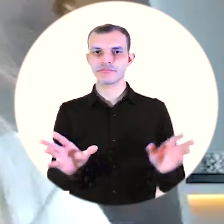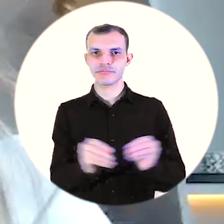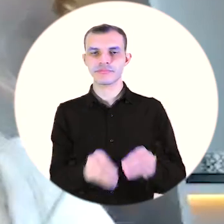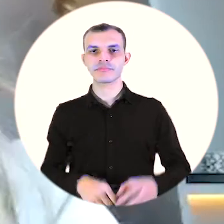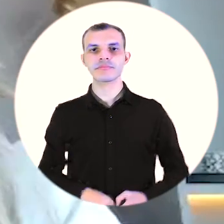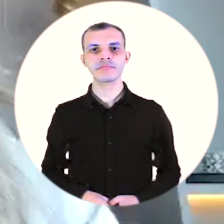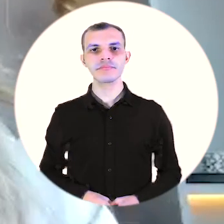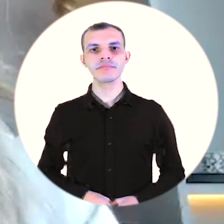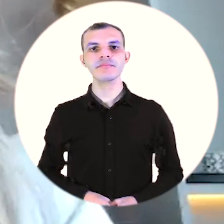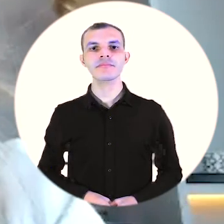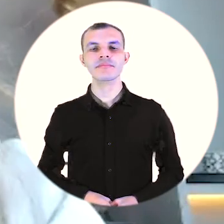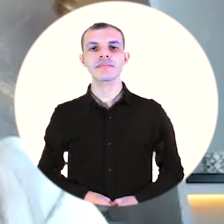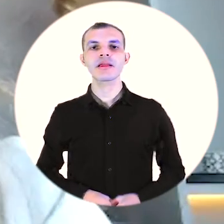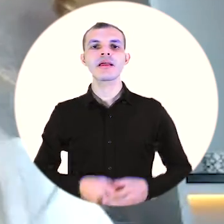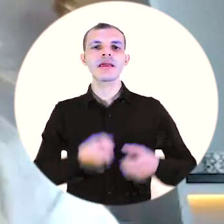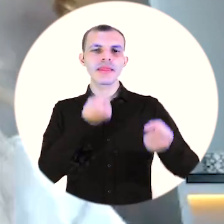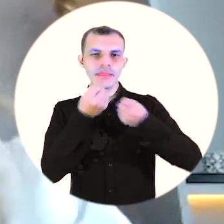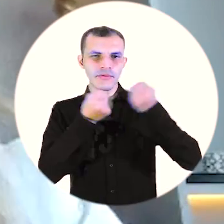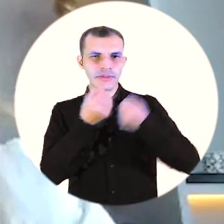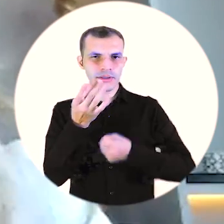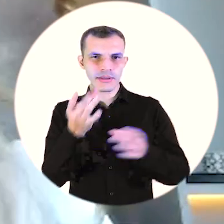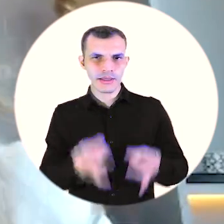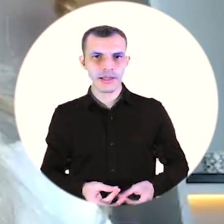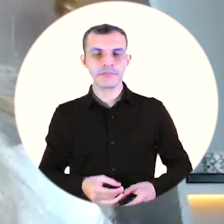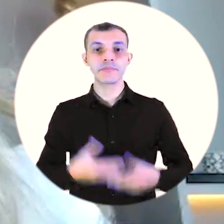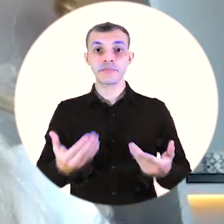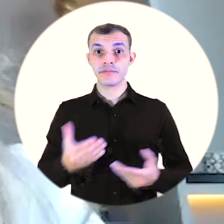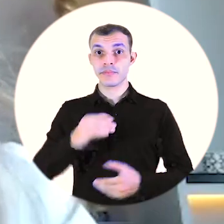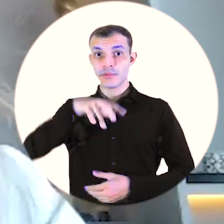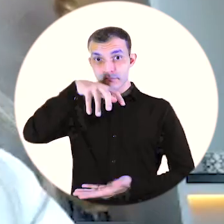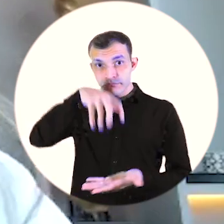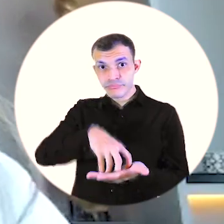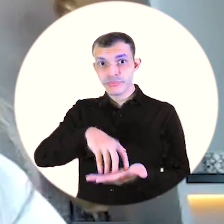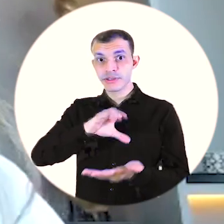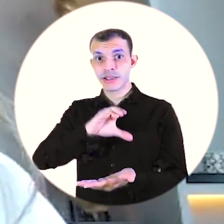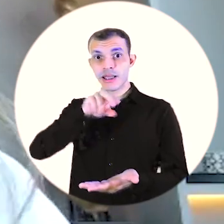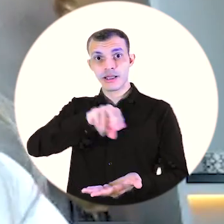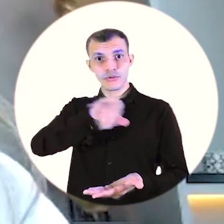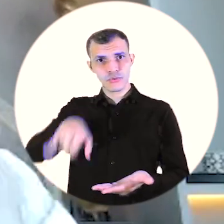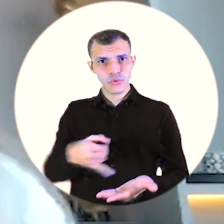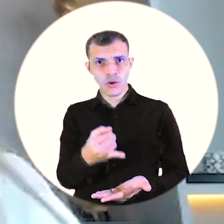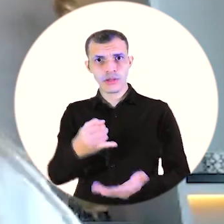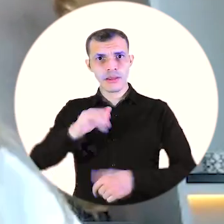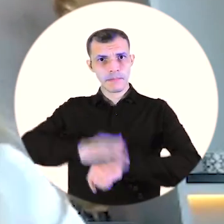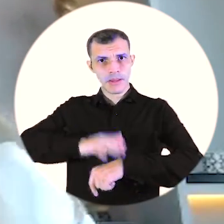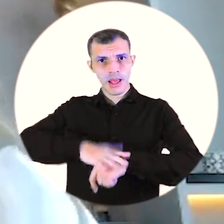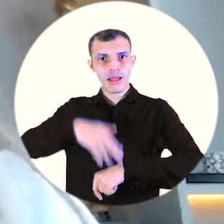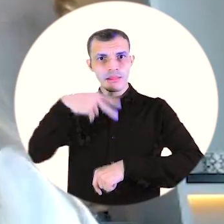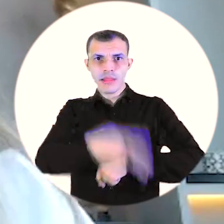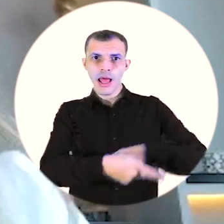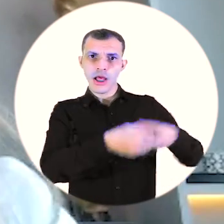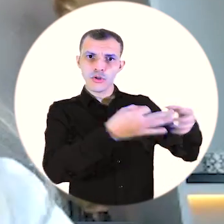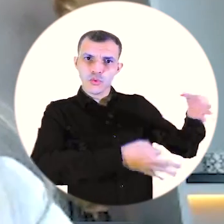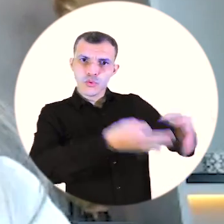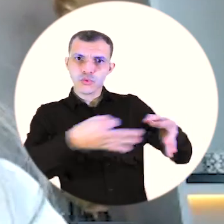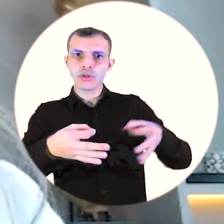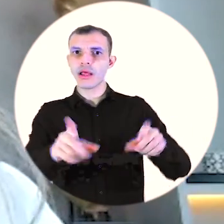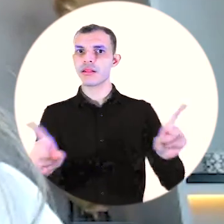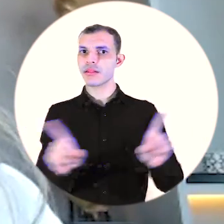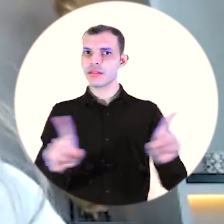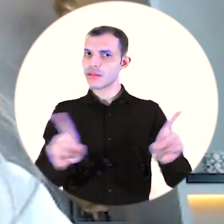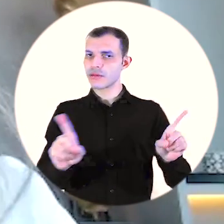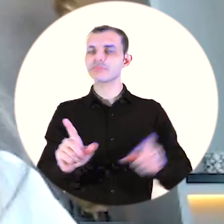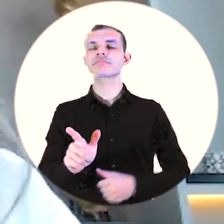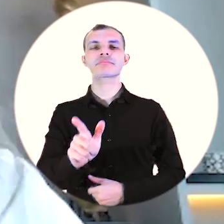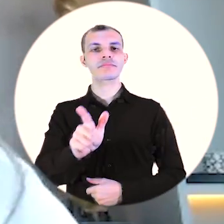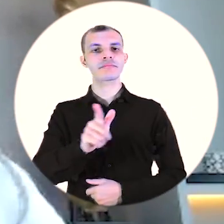A corregedoria, ela não é um órgão julgador, né? Ele não julga os processos éticos, né?